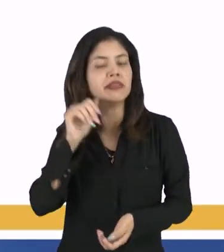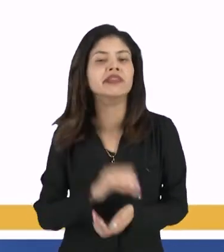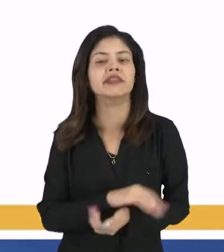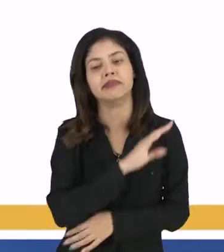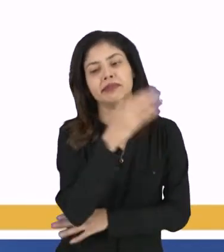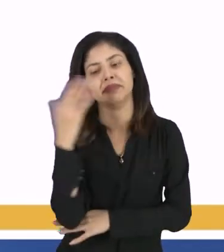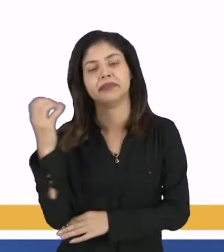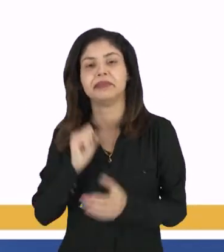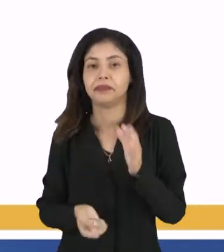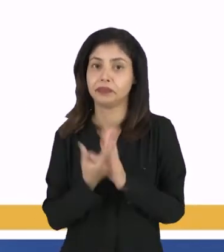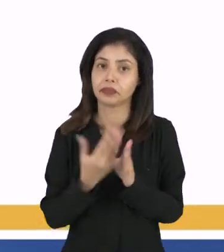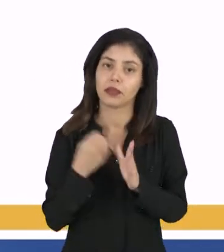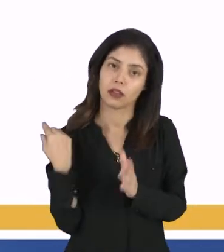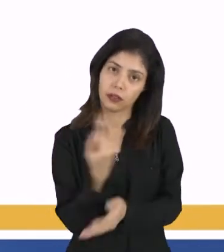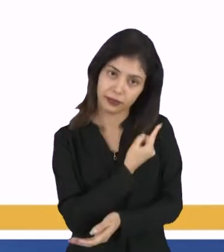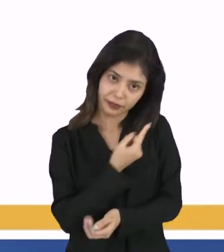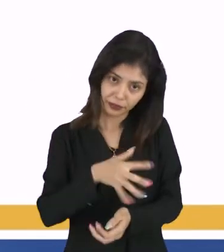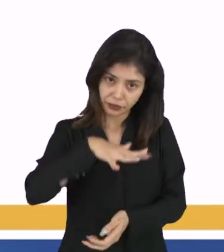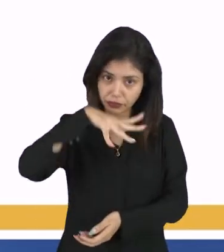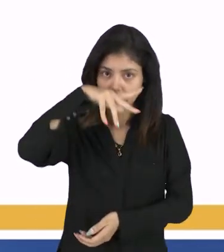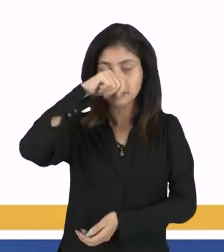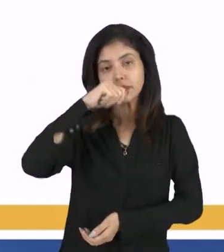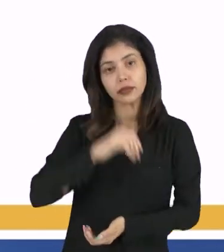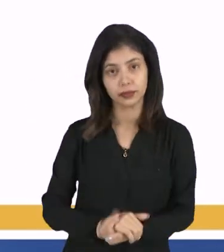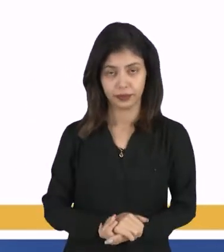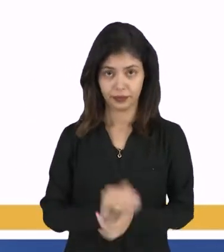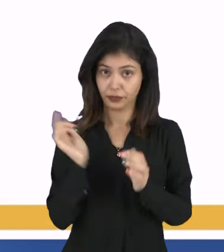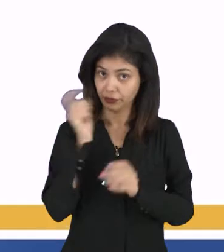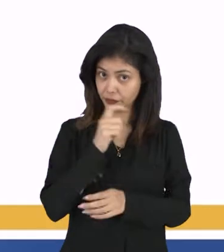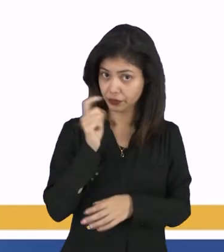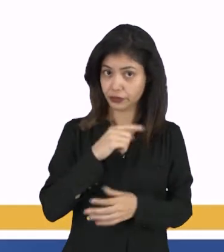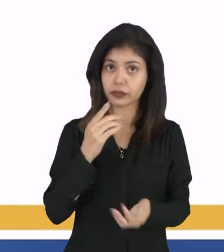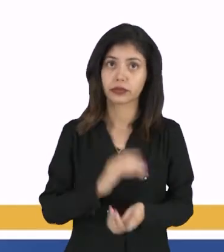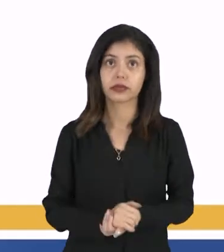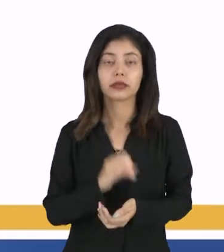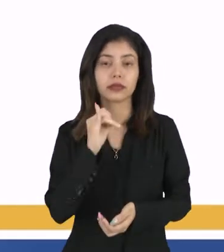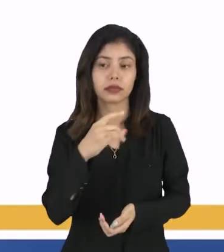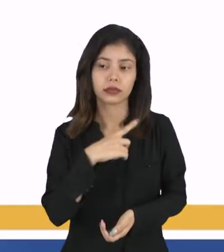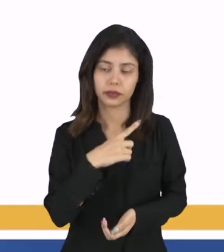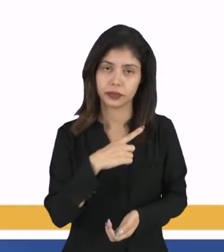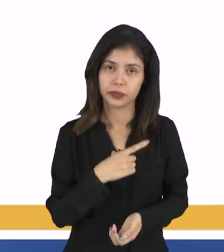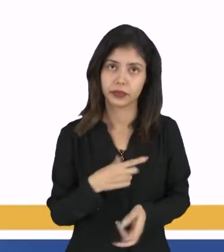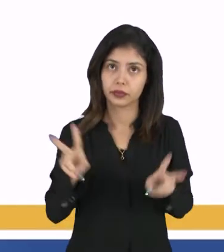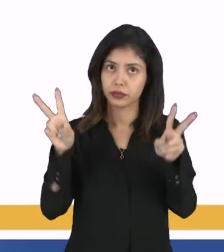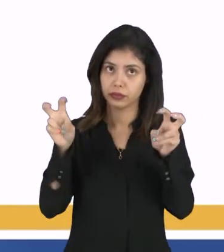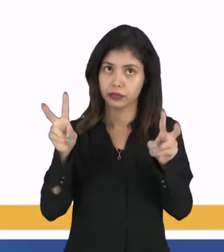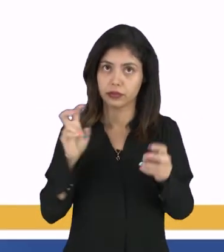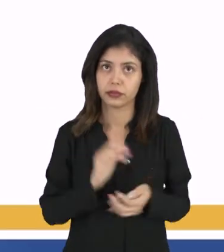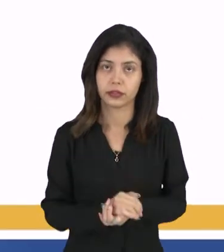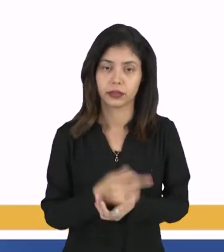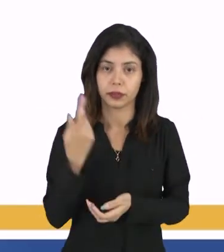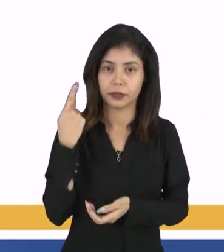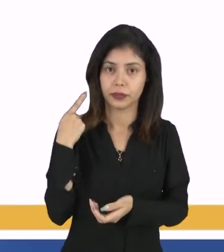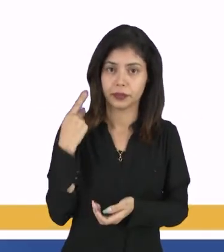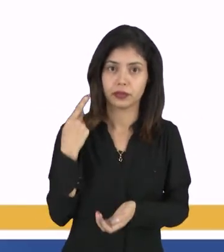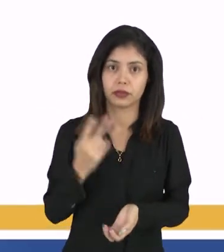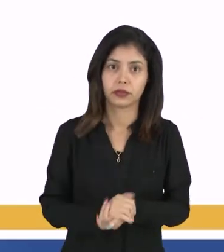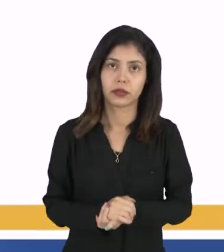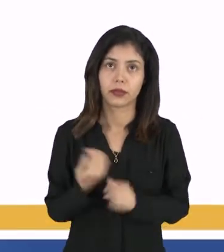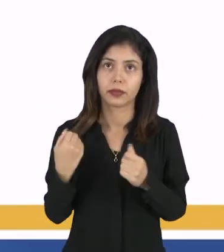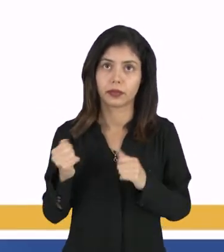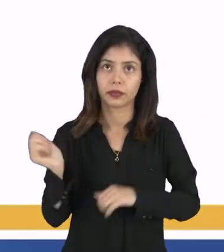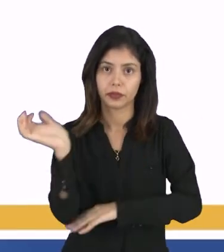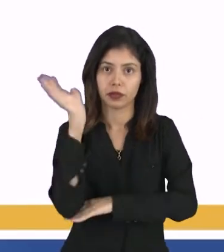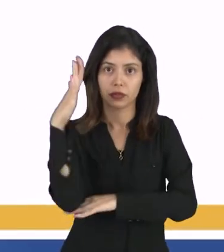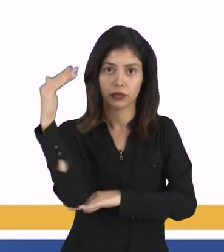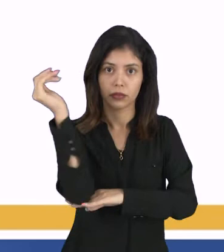que ela produz o oxigênio que nós respiramos, na verdade é mentira, né? Se você tiver que dar esse título de pulmão do mundo, você tem que